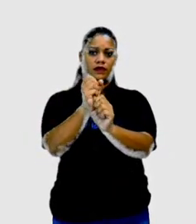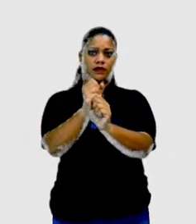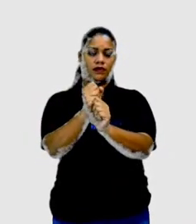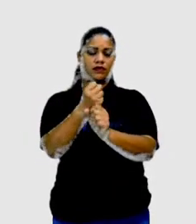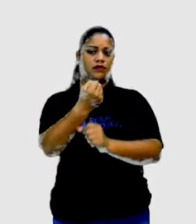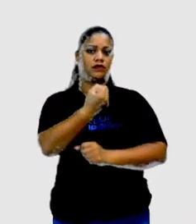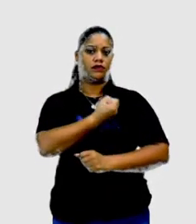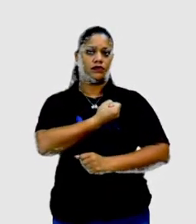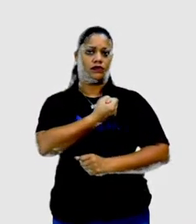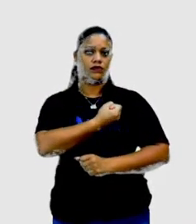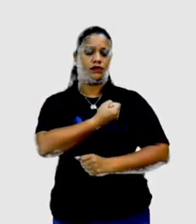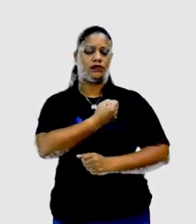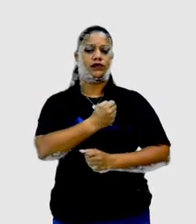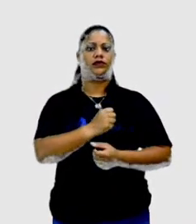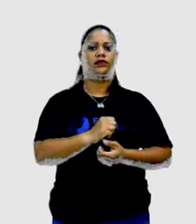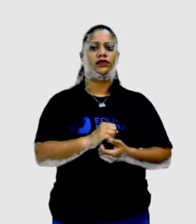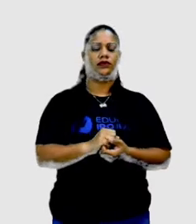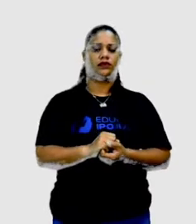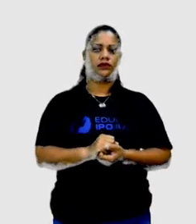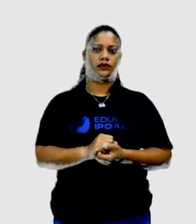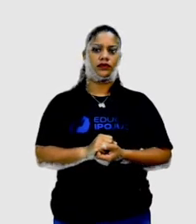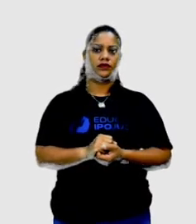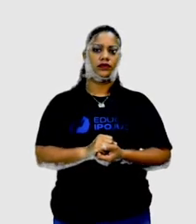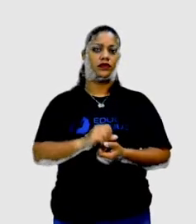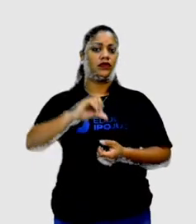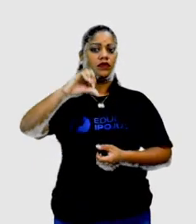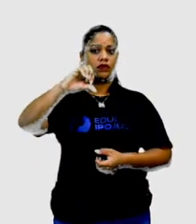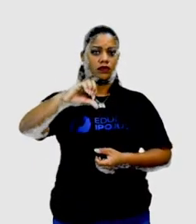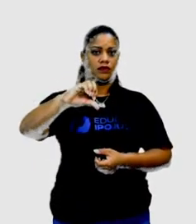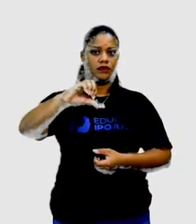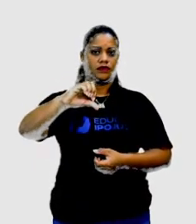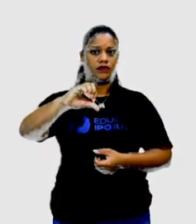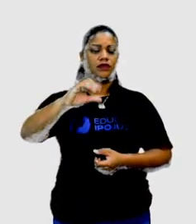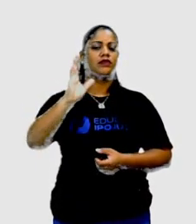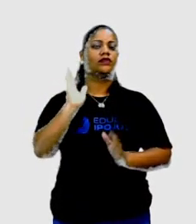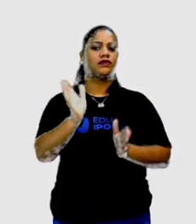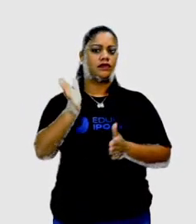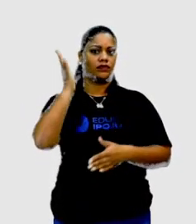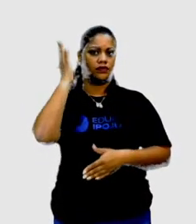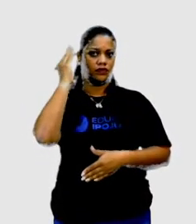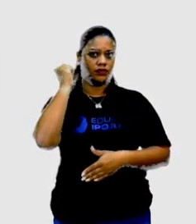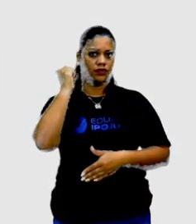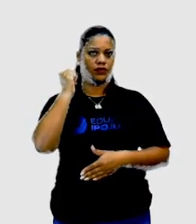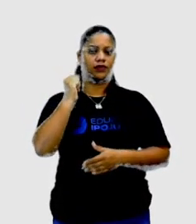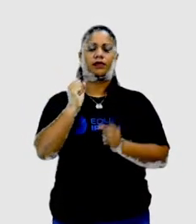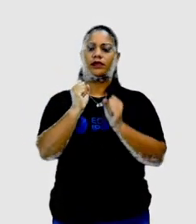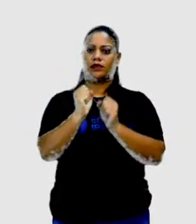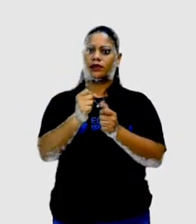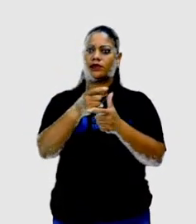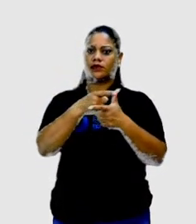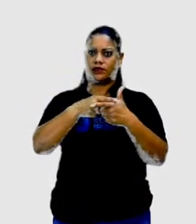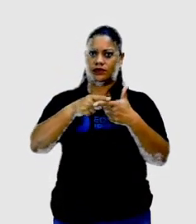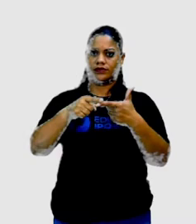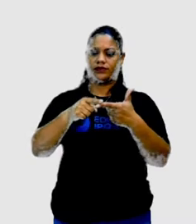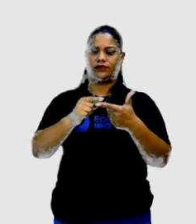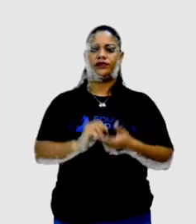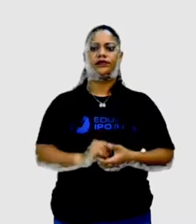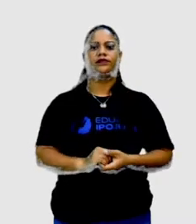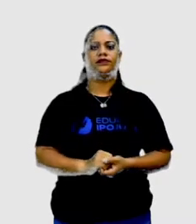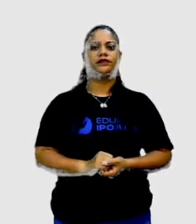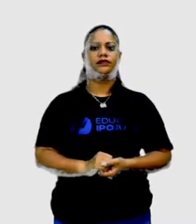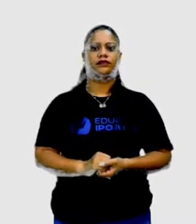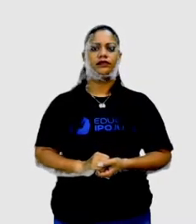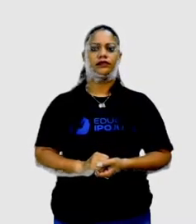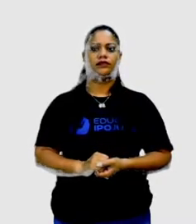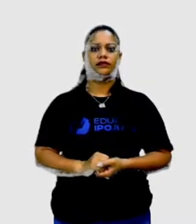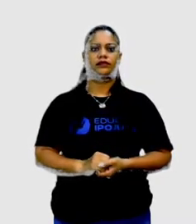dos algarismos der 9, a gente já sabe que é divisível por 9. Então,